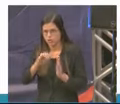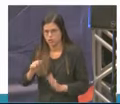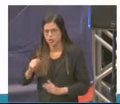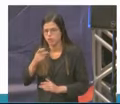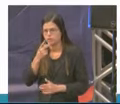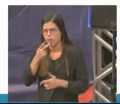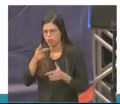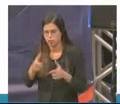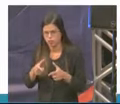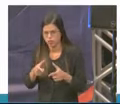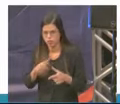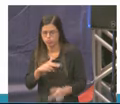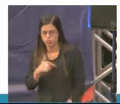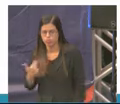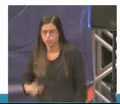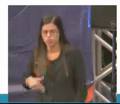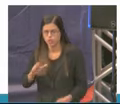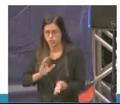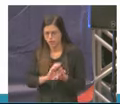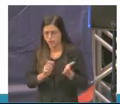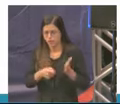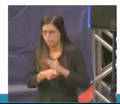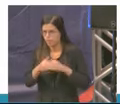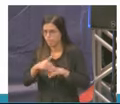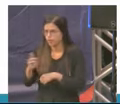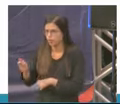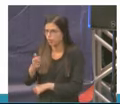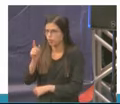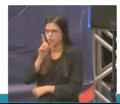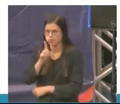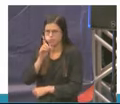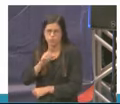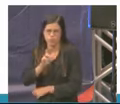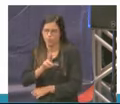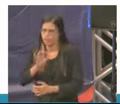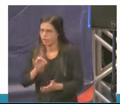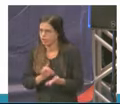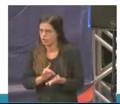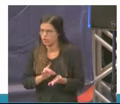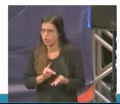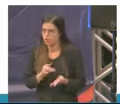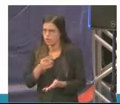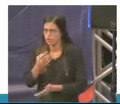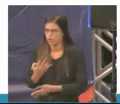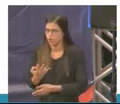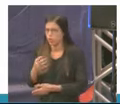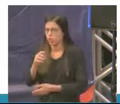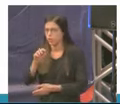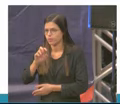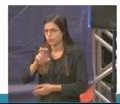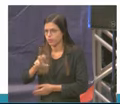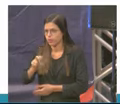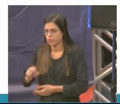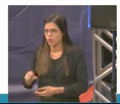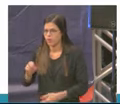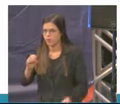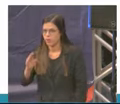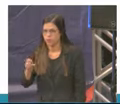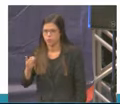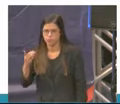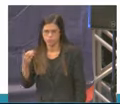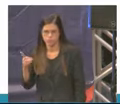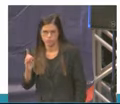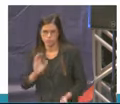mais que os americanos, mas quando você olha os dados, não é fato, não é verdade. Você olha e vê quase 250 bilhões de dólares investidos